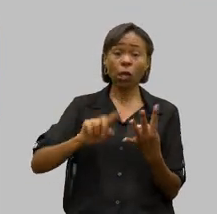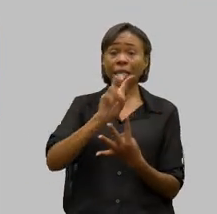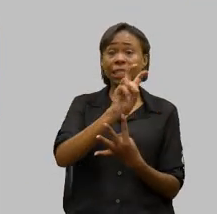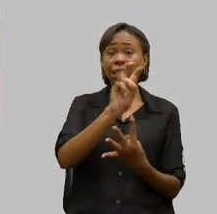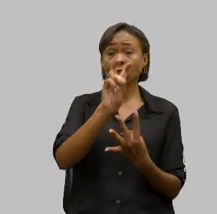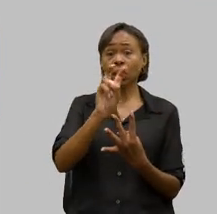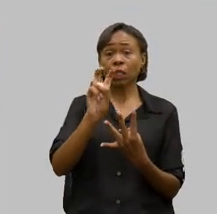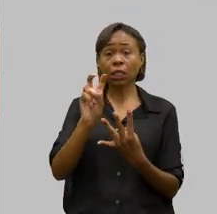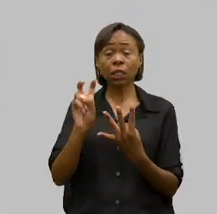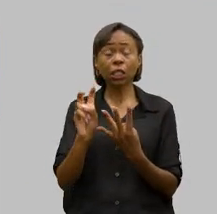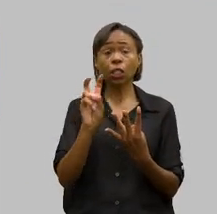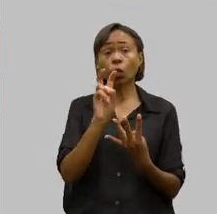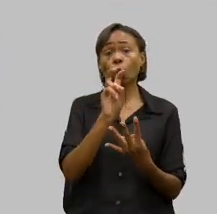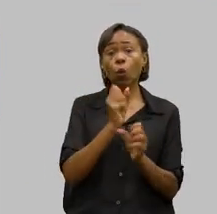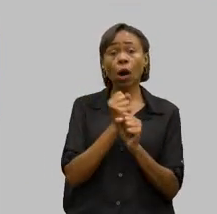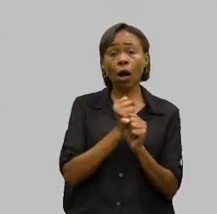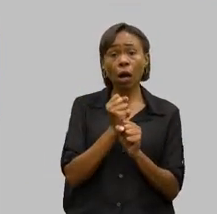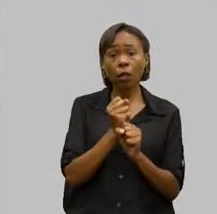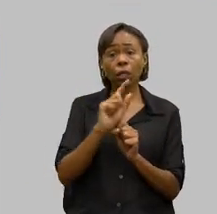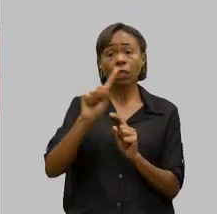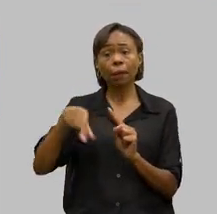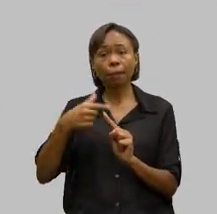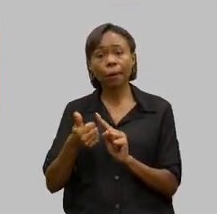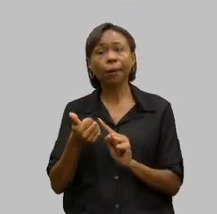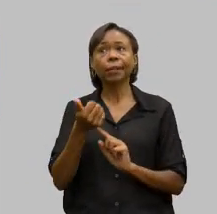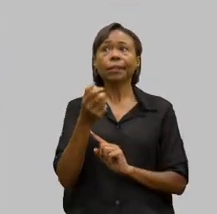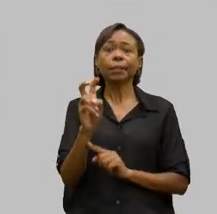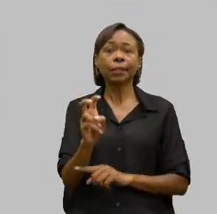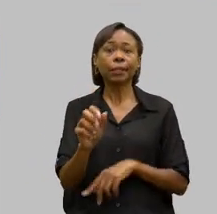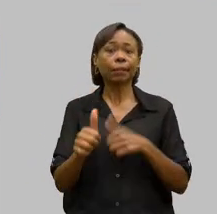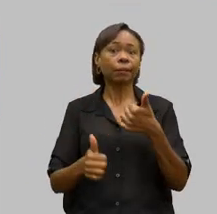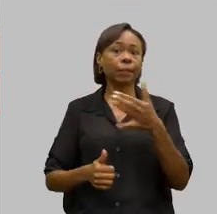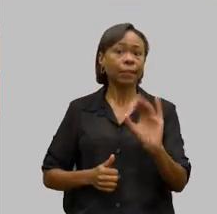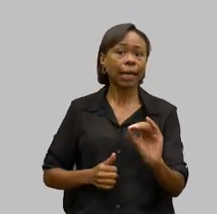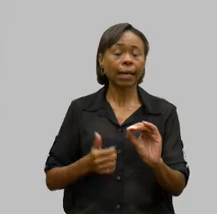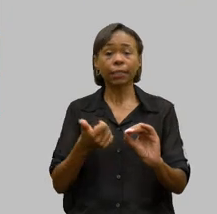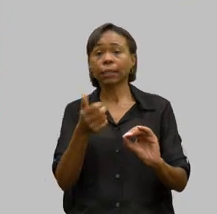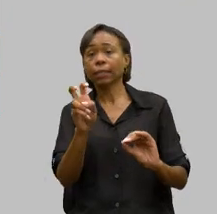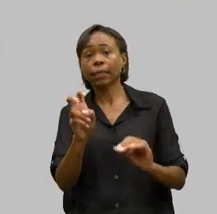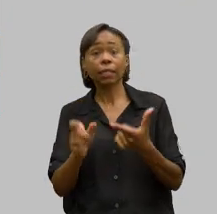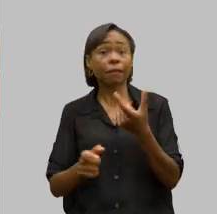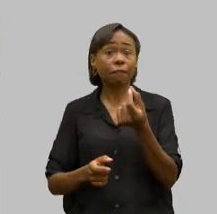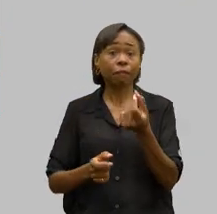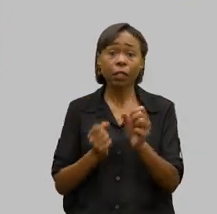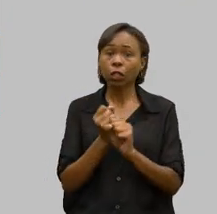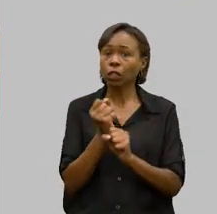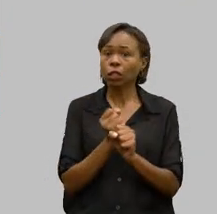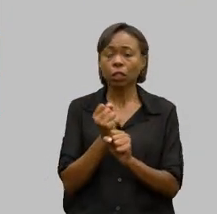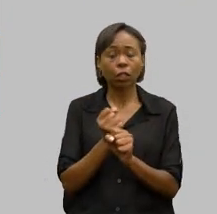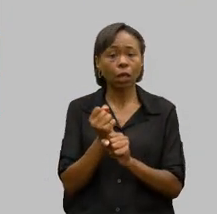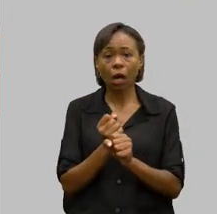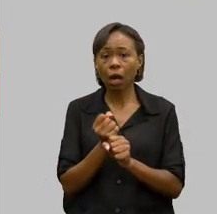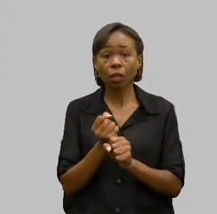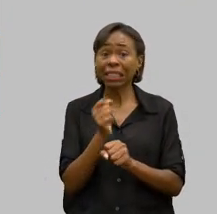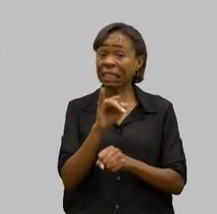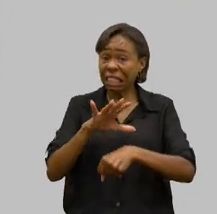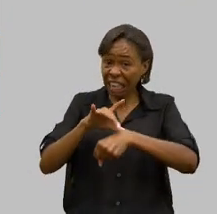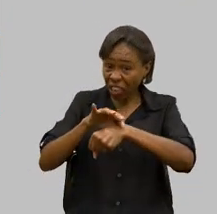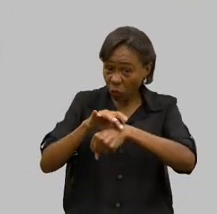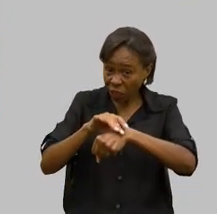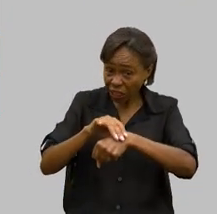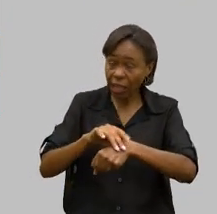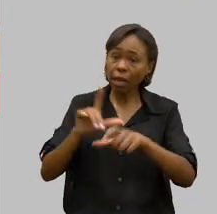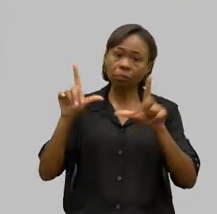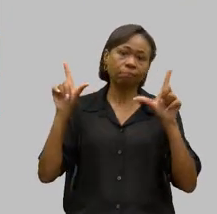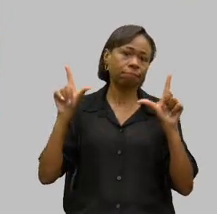Dez, cinco, dez, quinze, às vezes vinte se você adoecer e, portanto, diminuir o seu tempo de efetivo exercício.